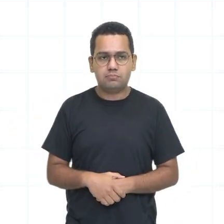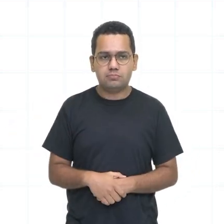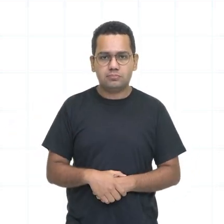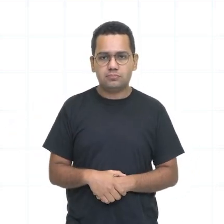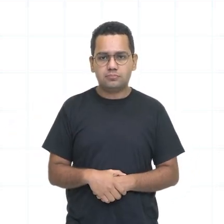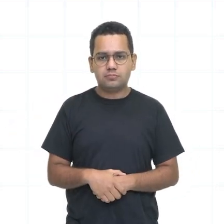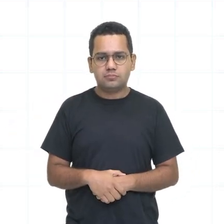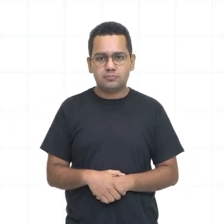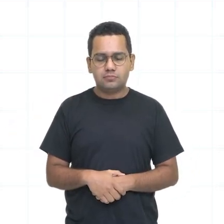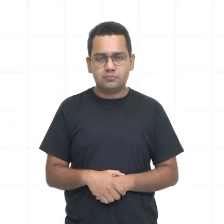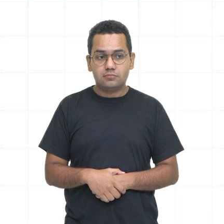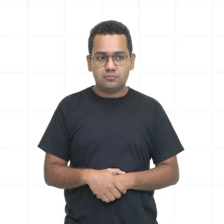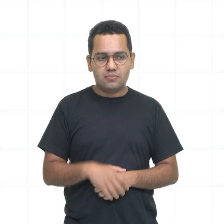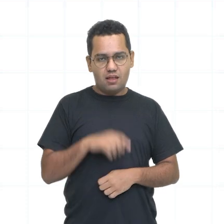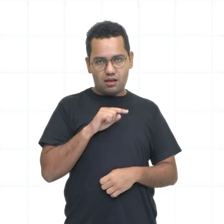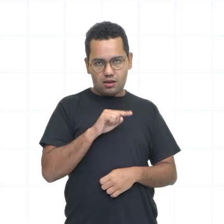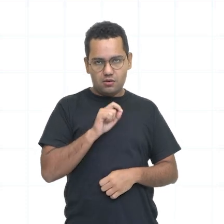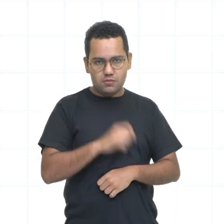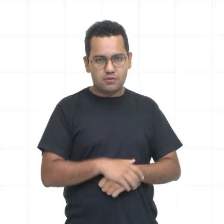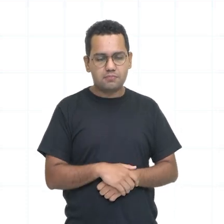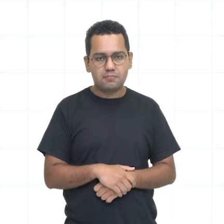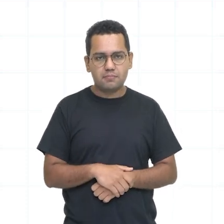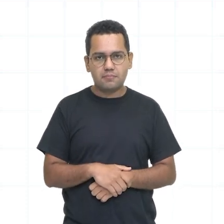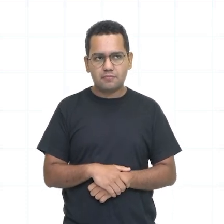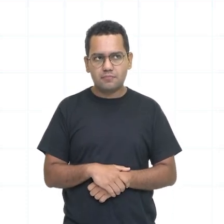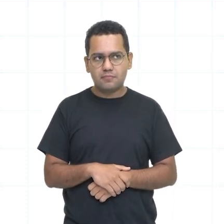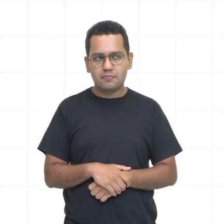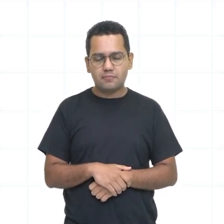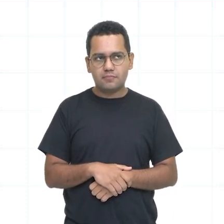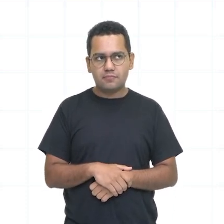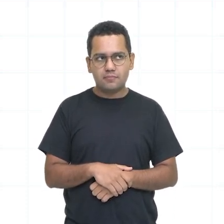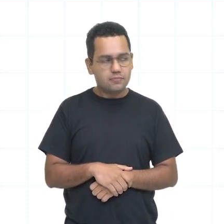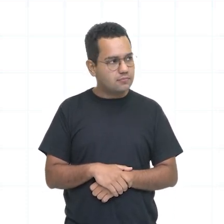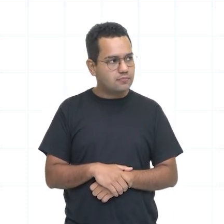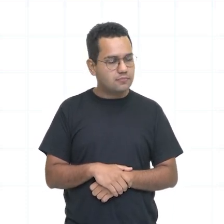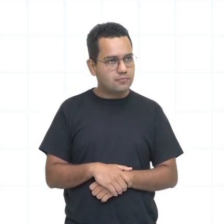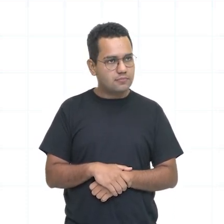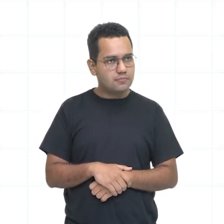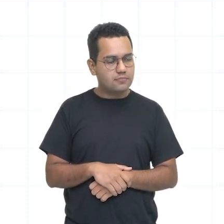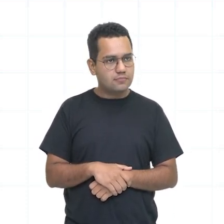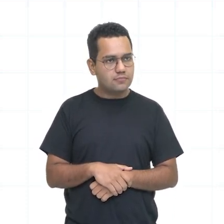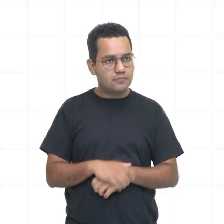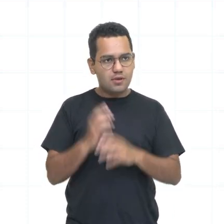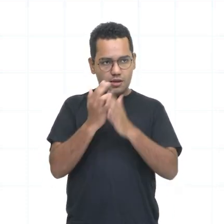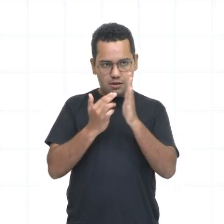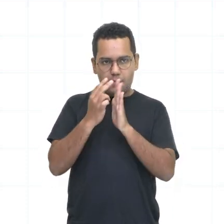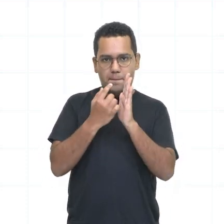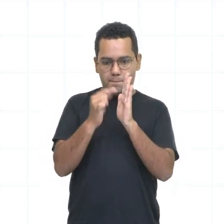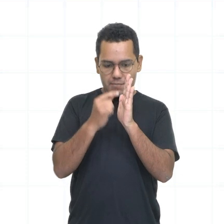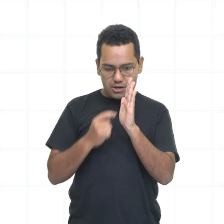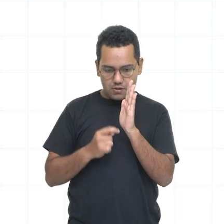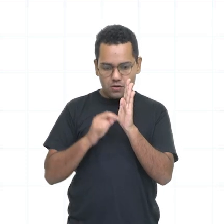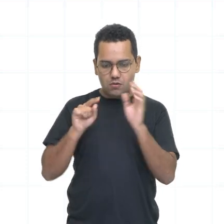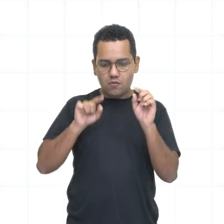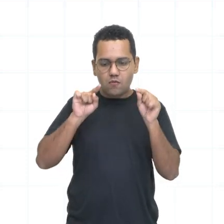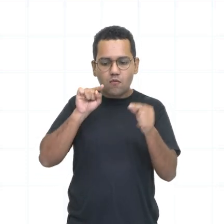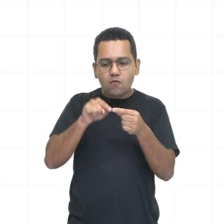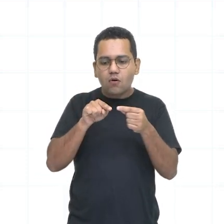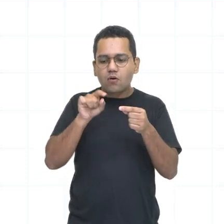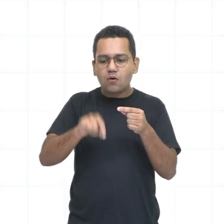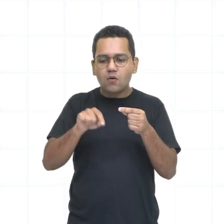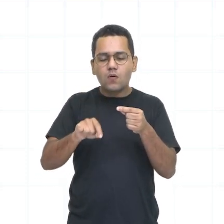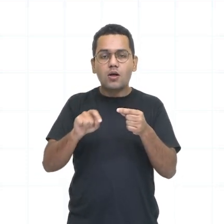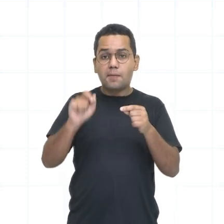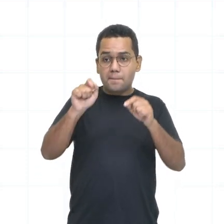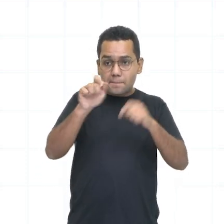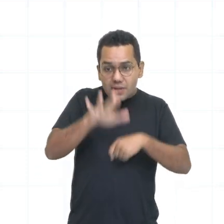por exemplo, o impressionismo, ele retratava uma paisagem, né? Ou então pessoas no seu cotidiano. E a partir dali